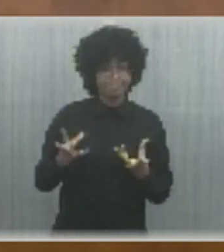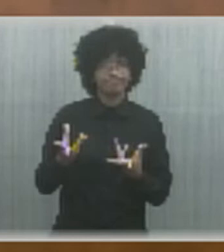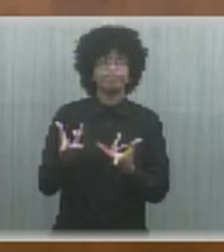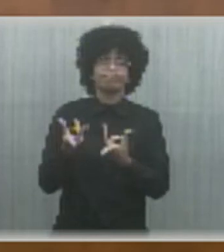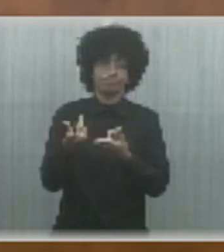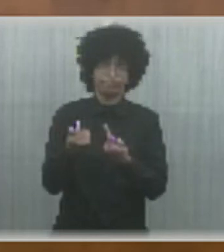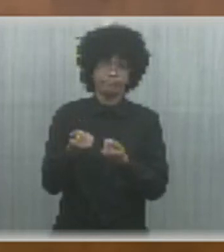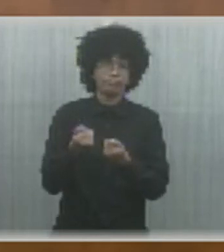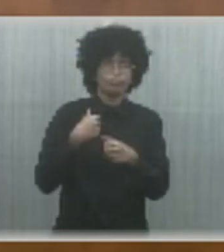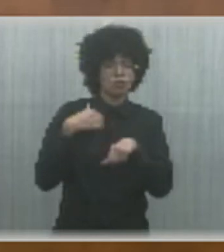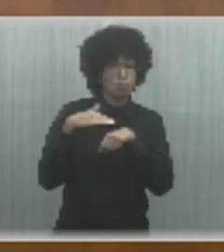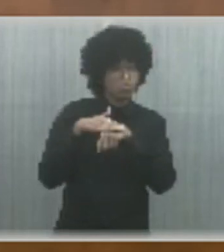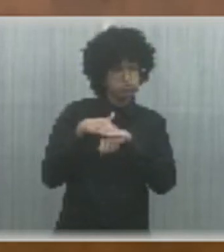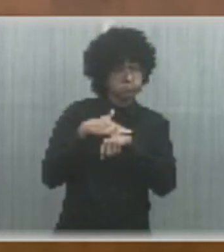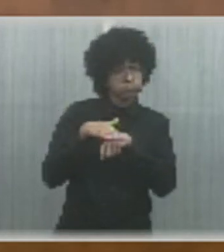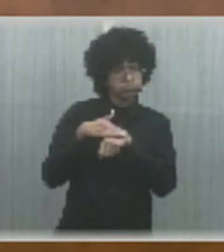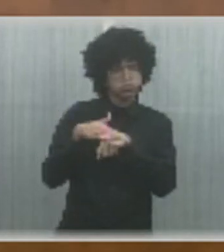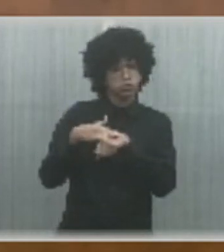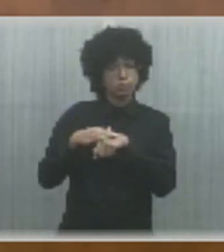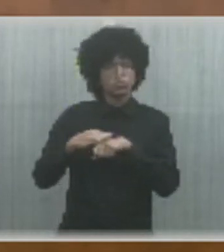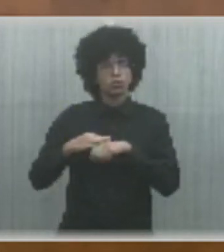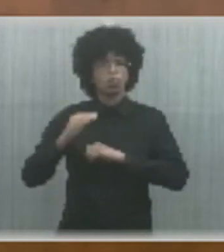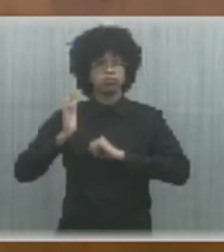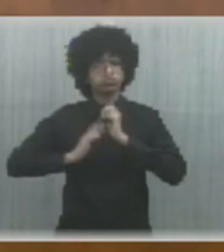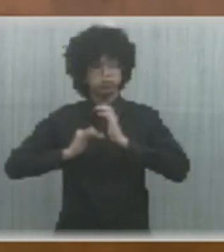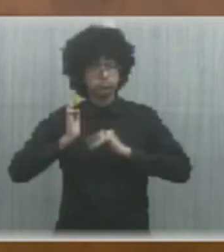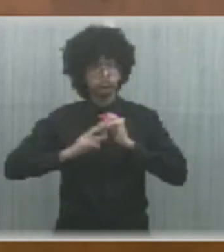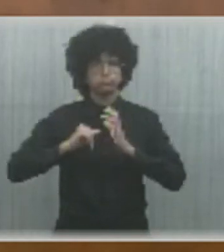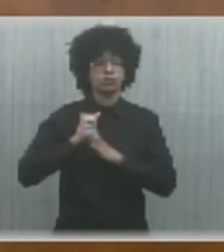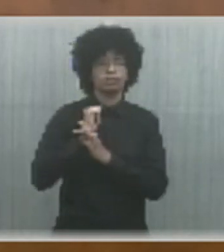maravilhoso, um diálogo maravilhoso com os fisioterapeutas,